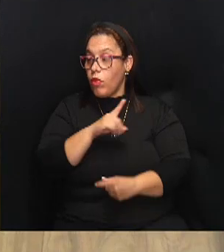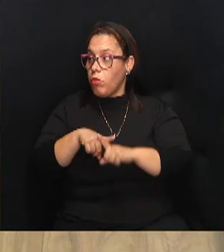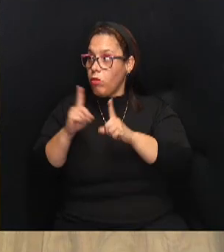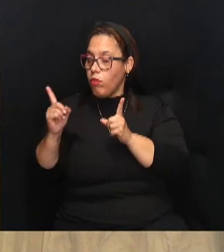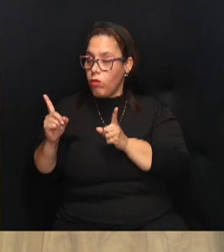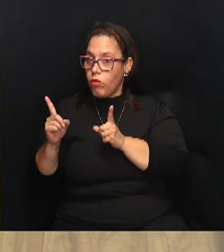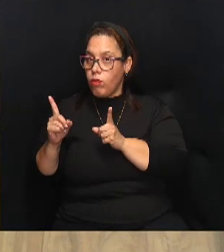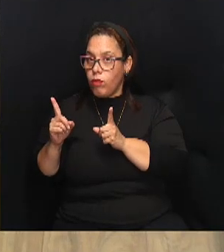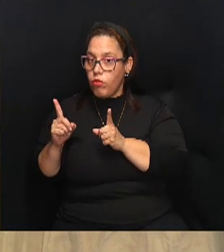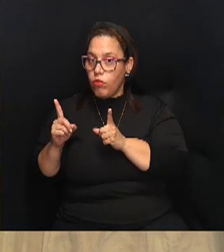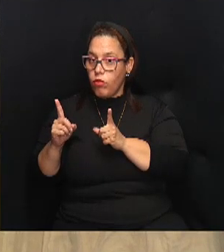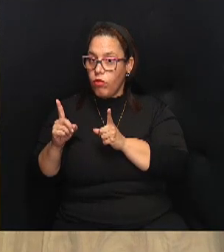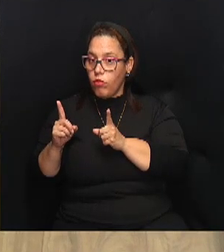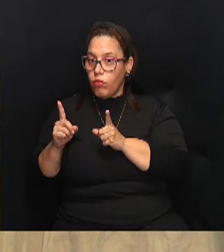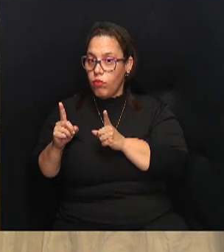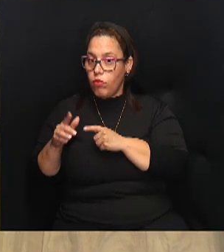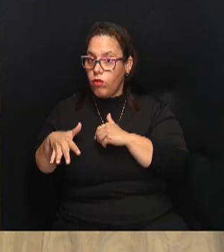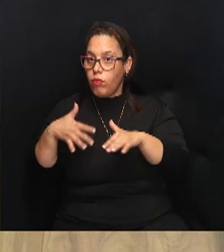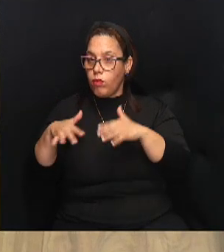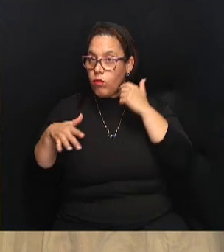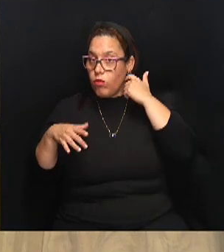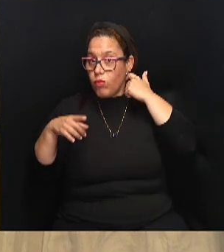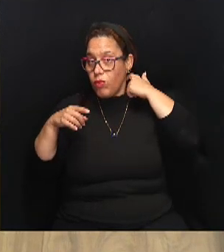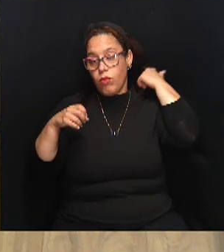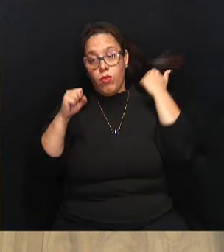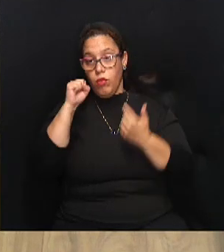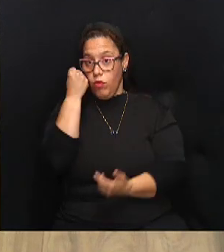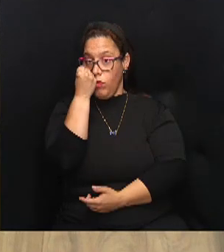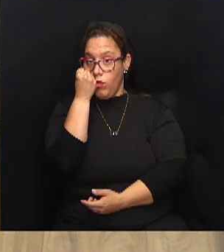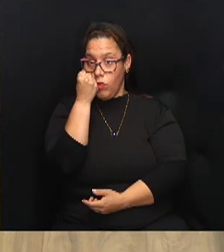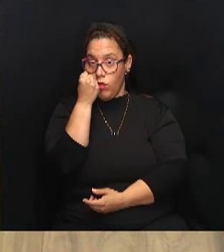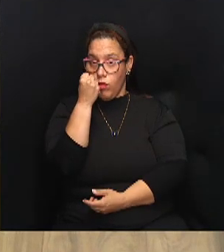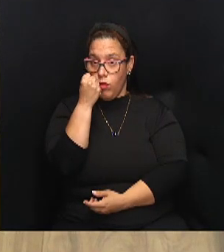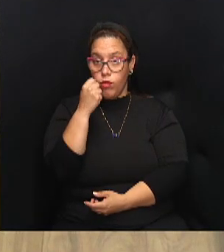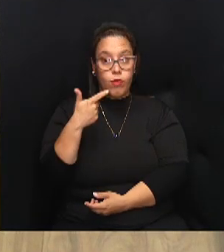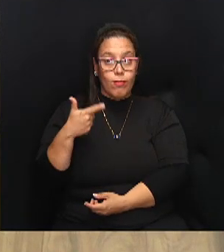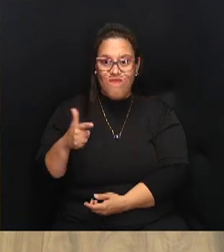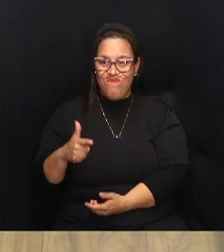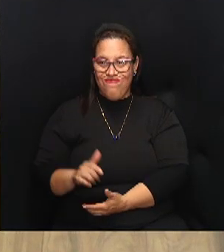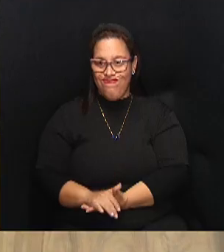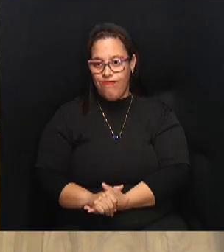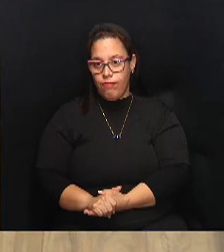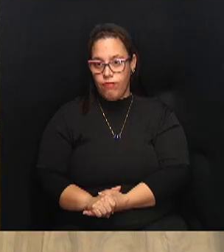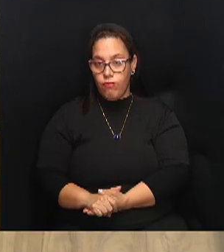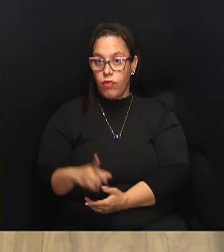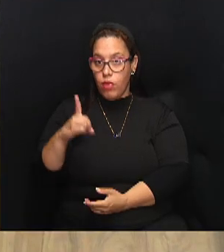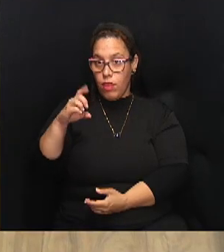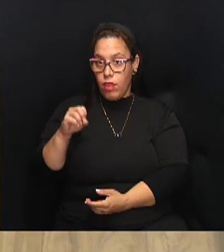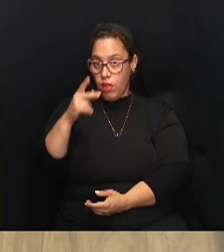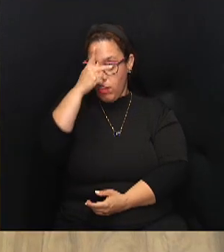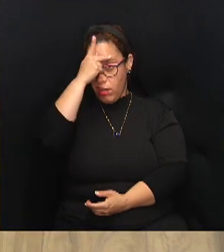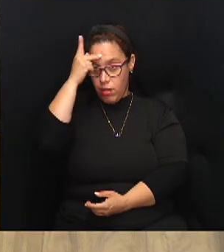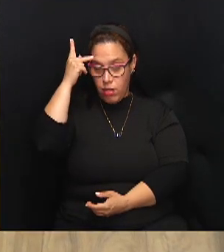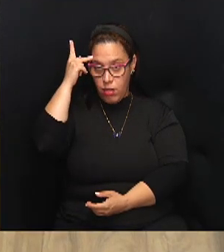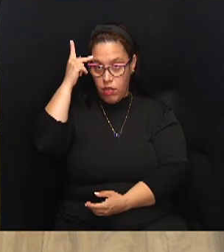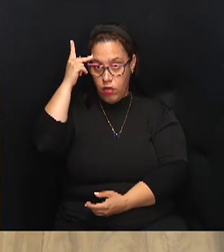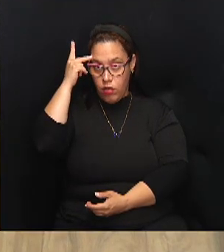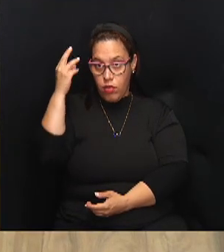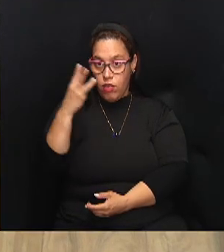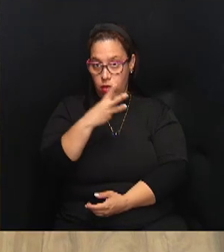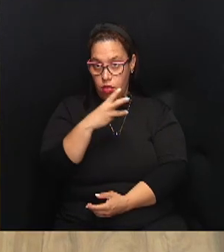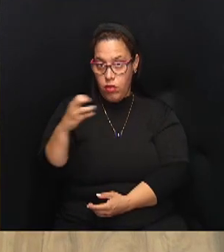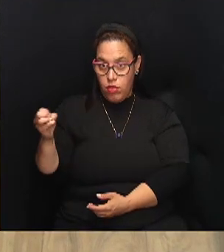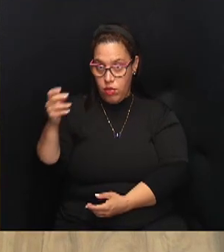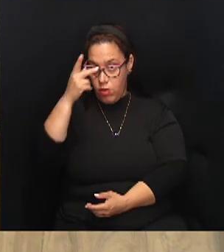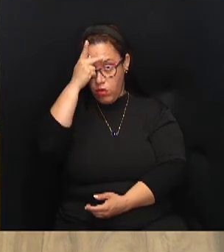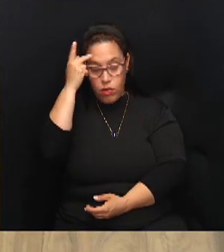também. Mas daí faria num momento crítico, né? Então um bar que não que tenha 10 pessoas, mas que tenha 300